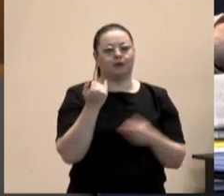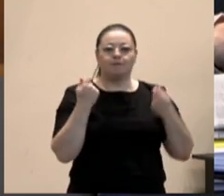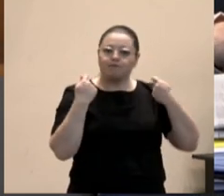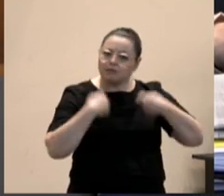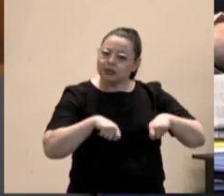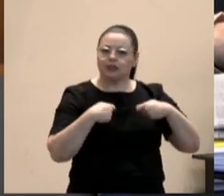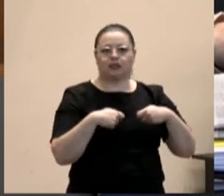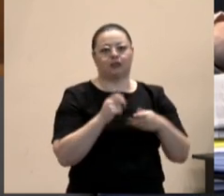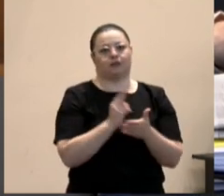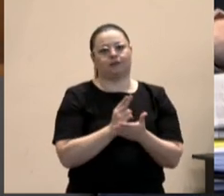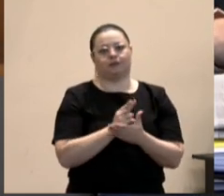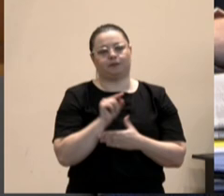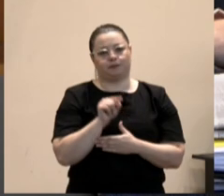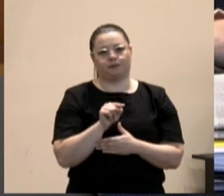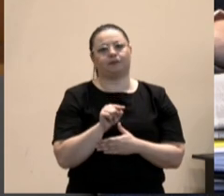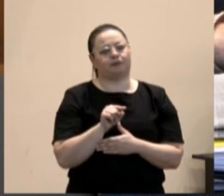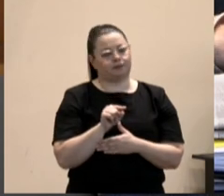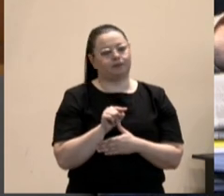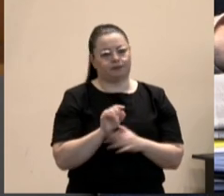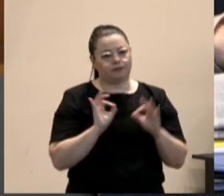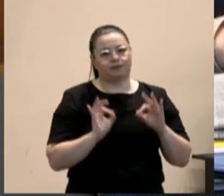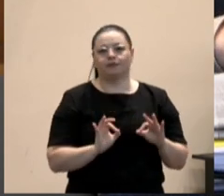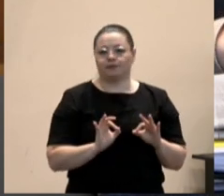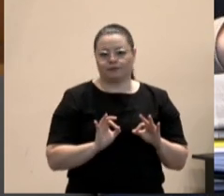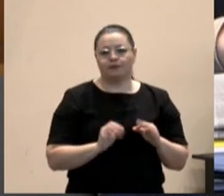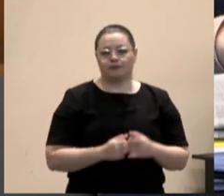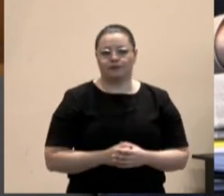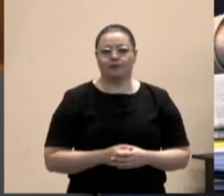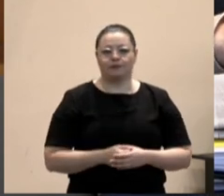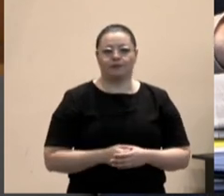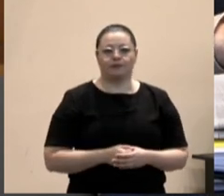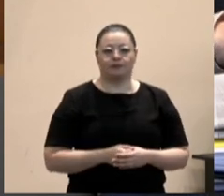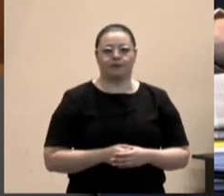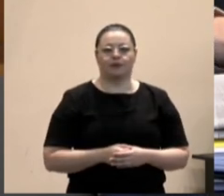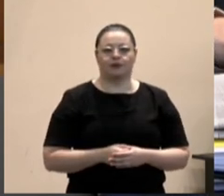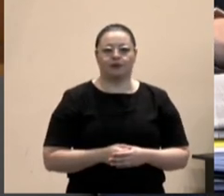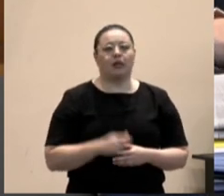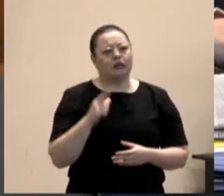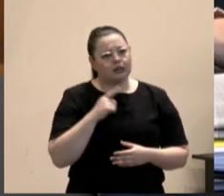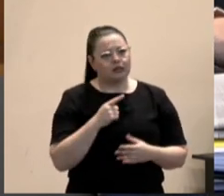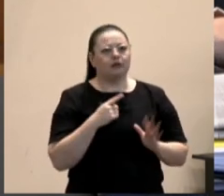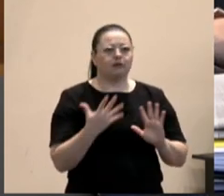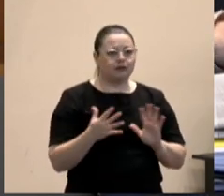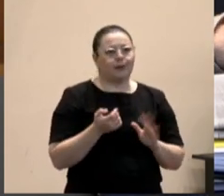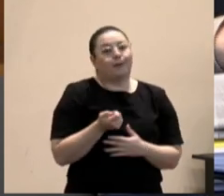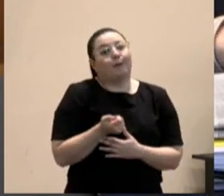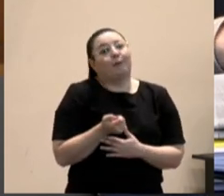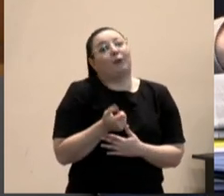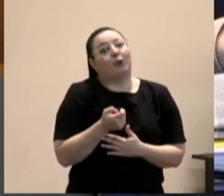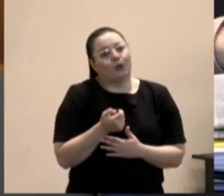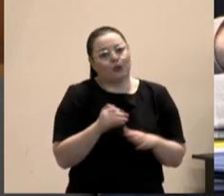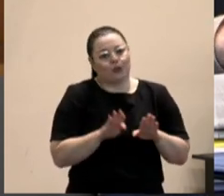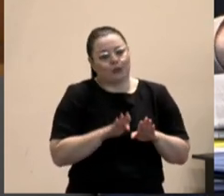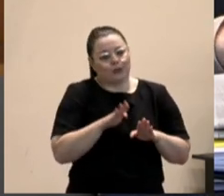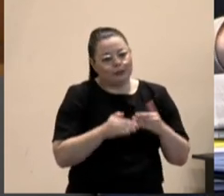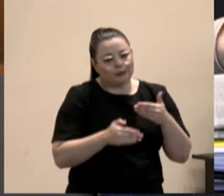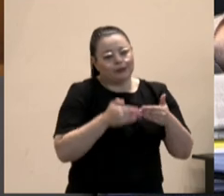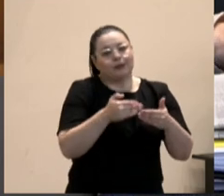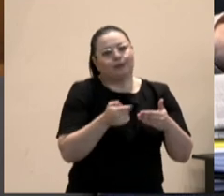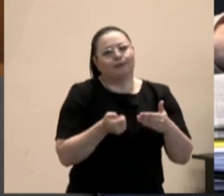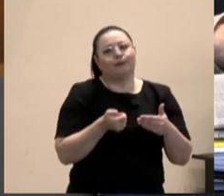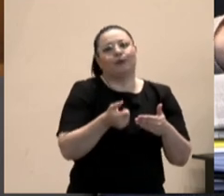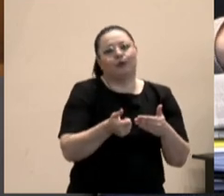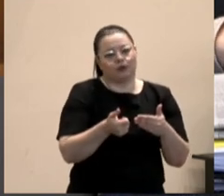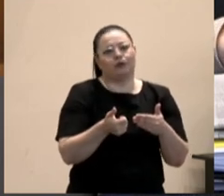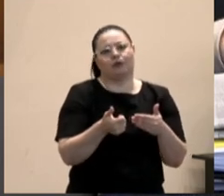alguns avanços, sem dúvida. Né? Poucos, diria. O que não quer dizer que a nossa